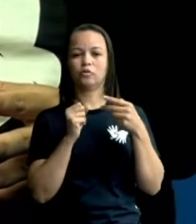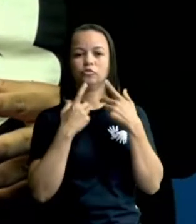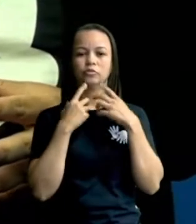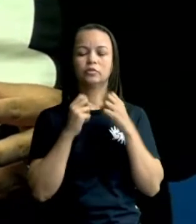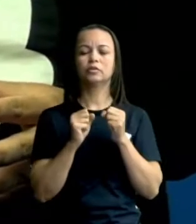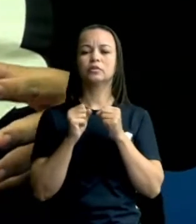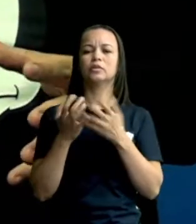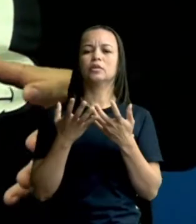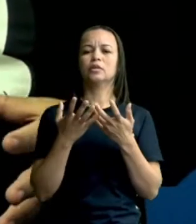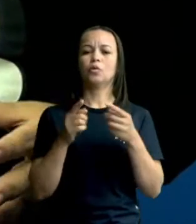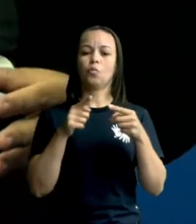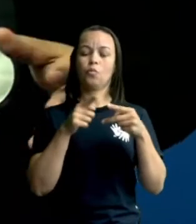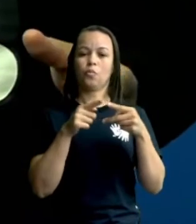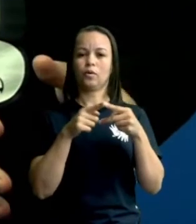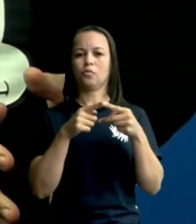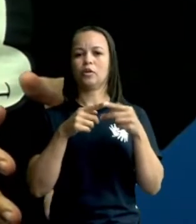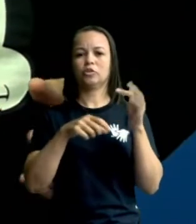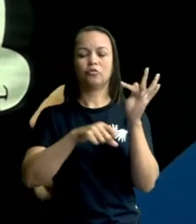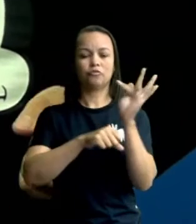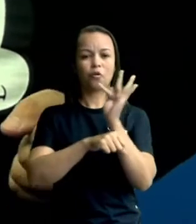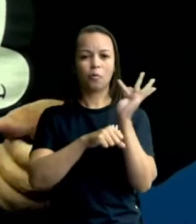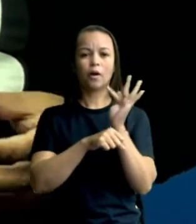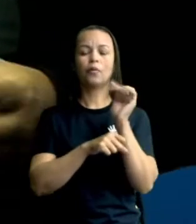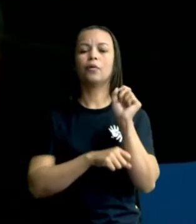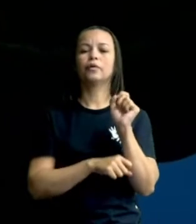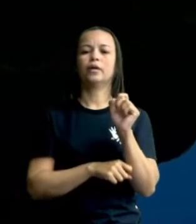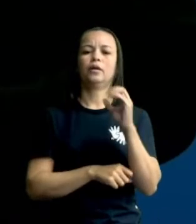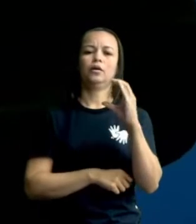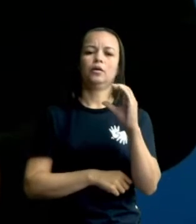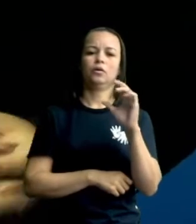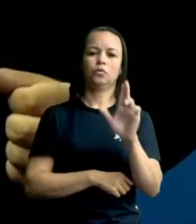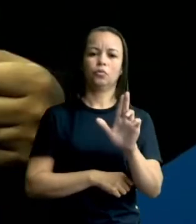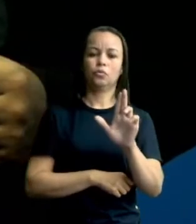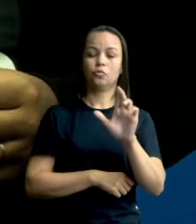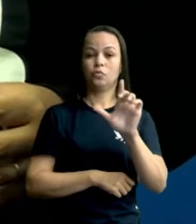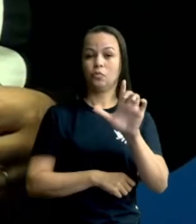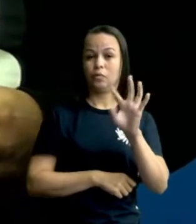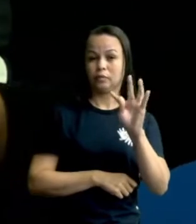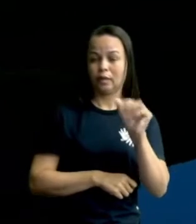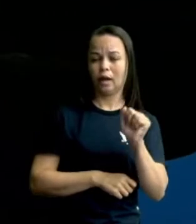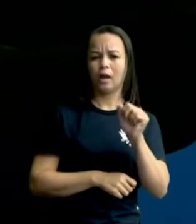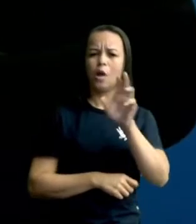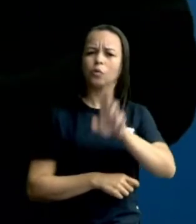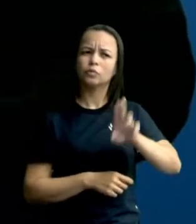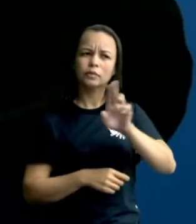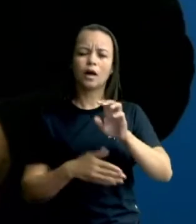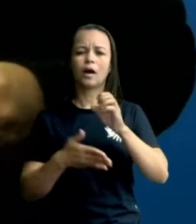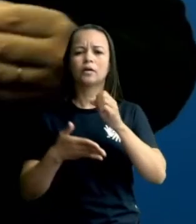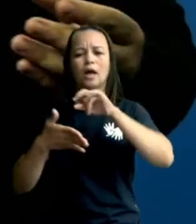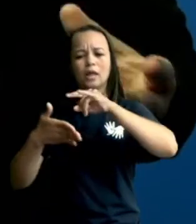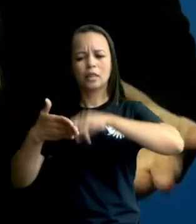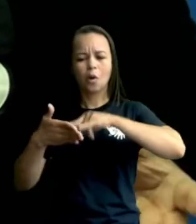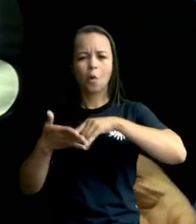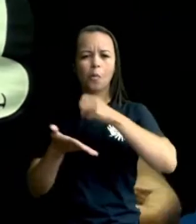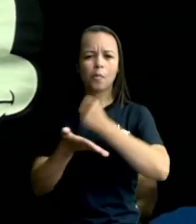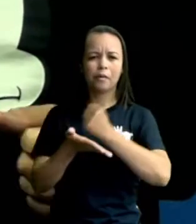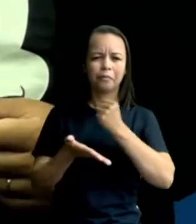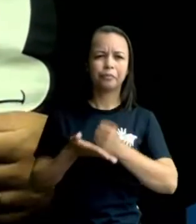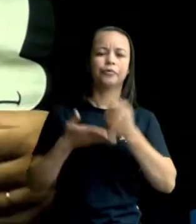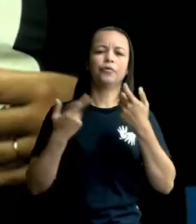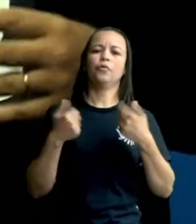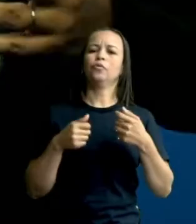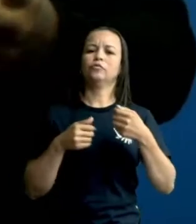formal, ela é chamada de culta. Ela é usada em documentos, ela é usada quando você vai passar